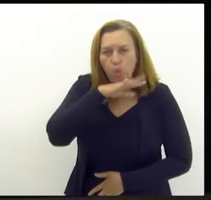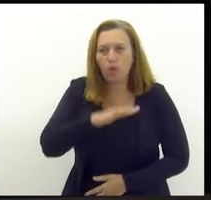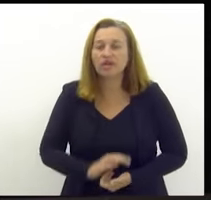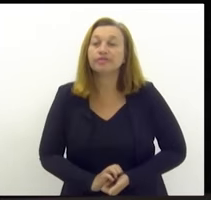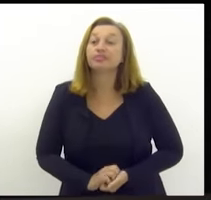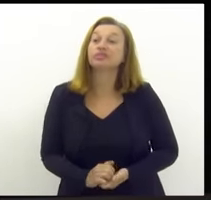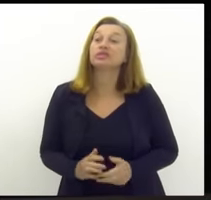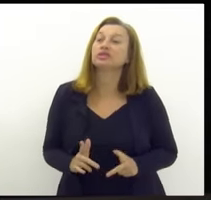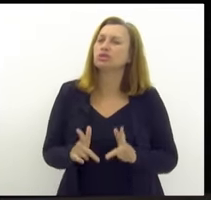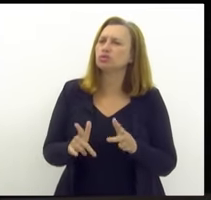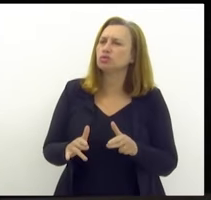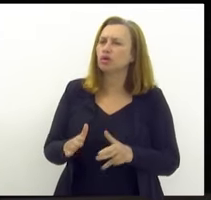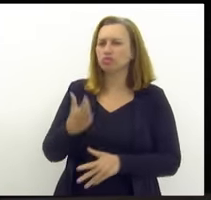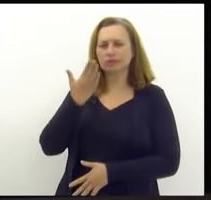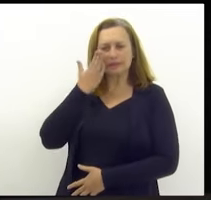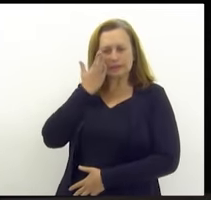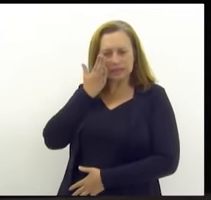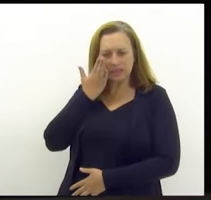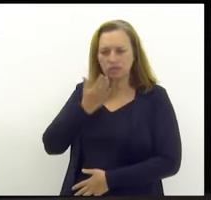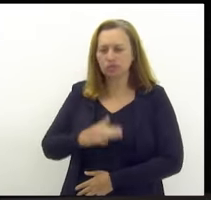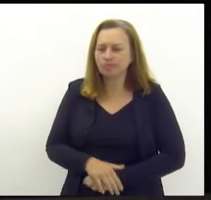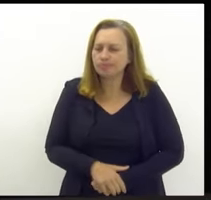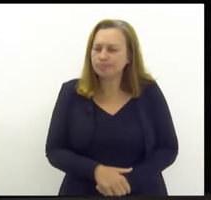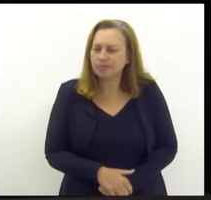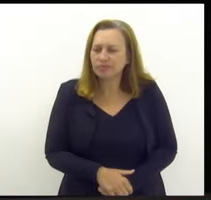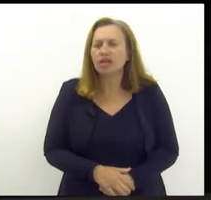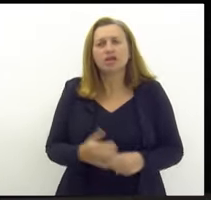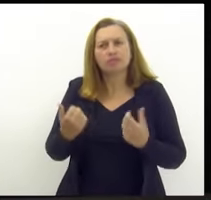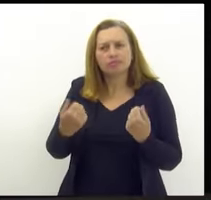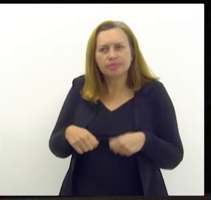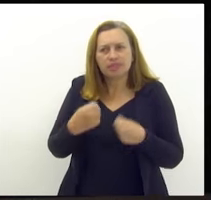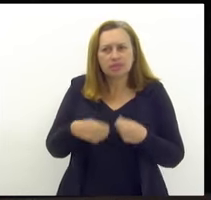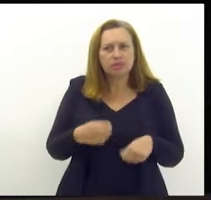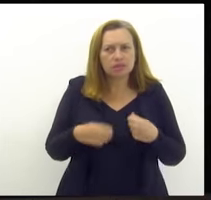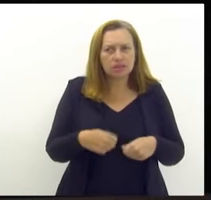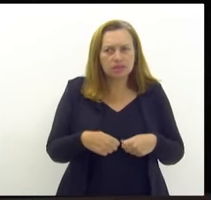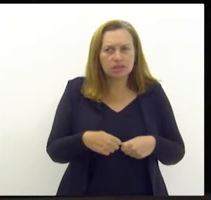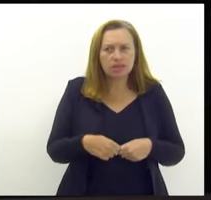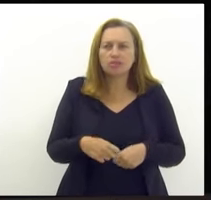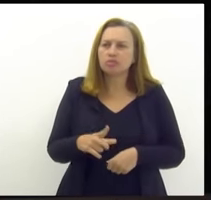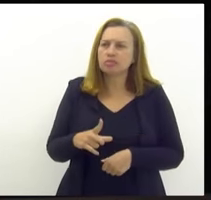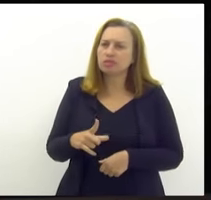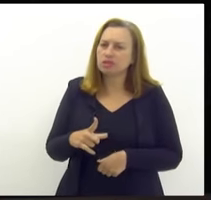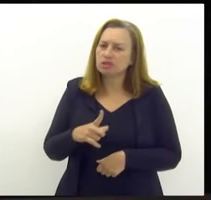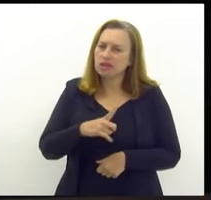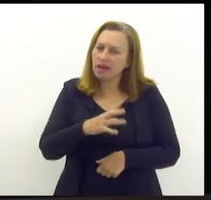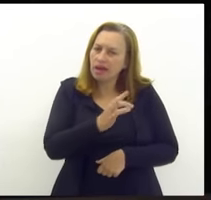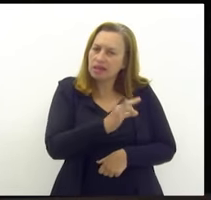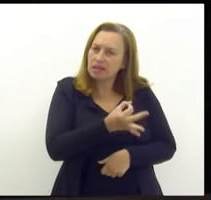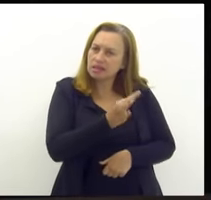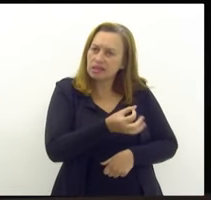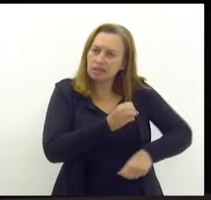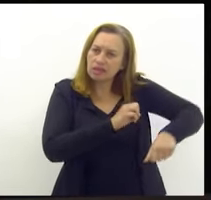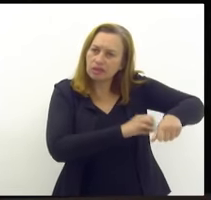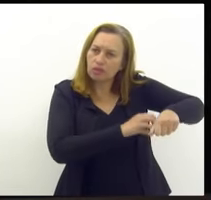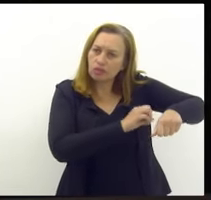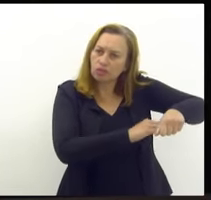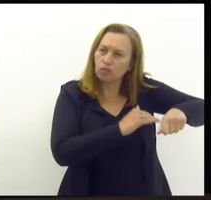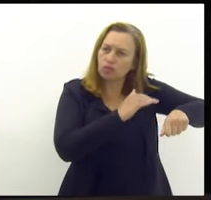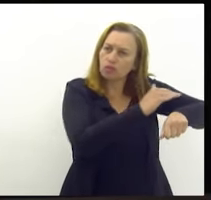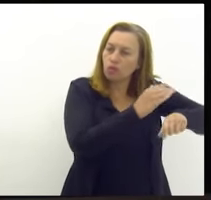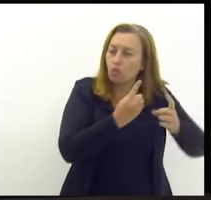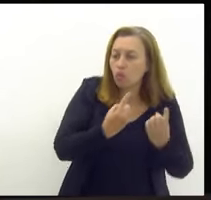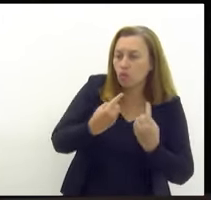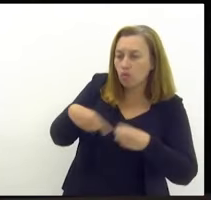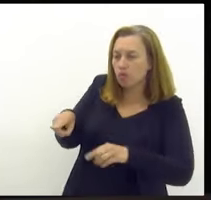forma que entendo né que a gente tem que garantir o fundo de combate à pobreza o fundo de combate à pobreza